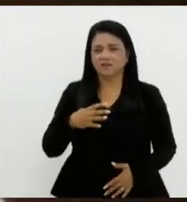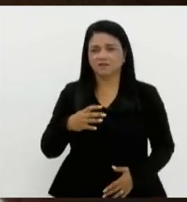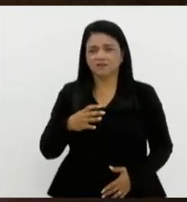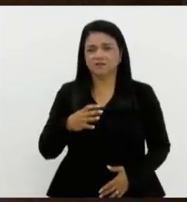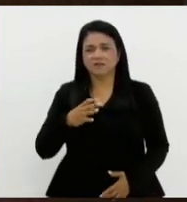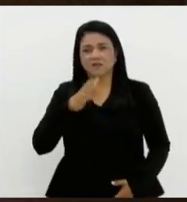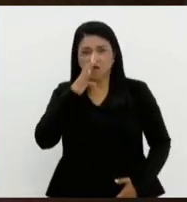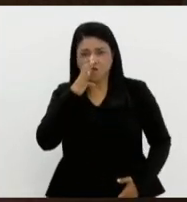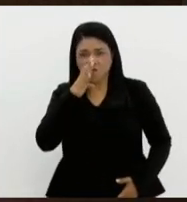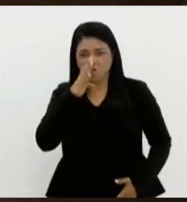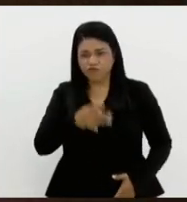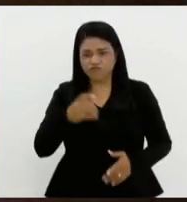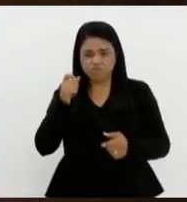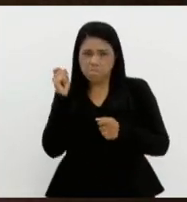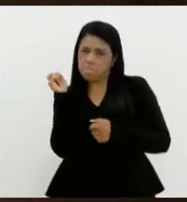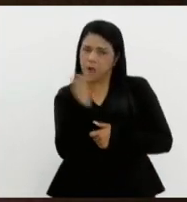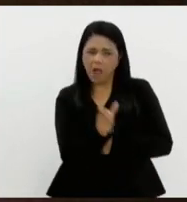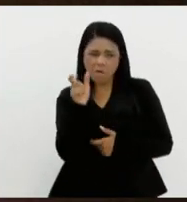Bíblia é clara.